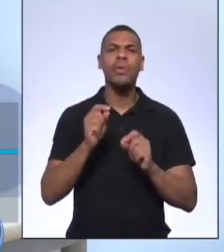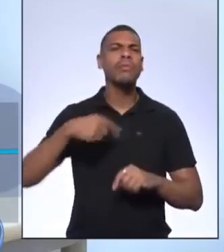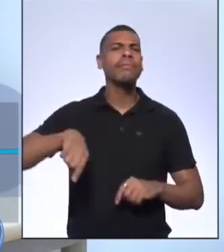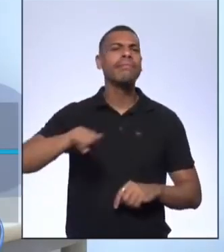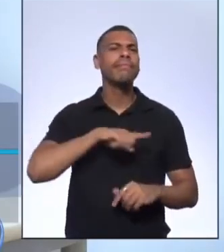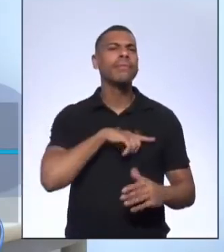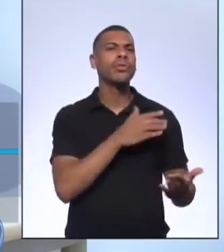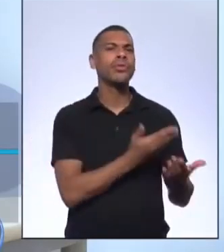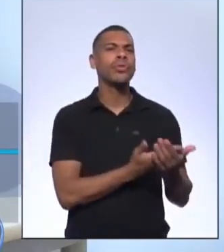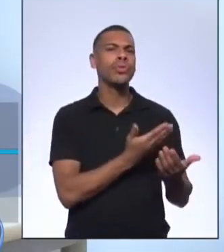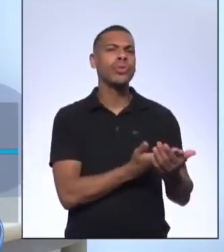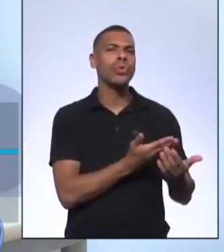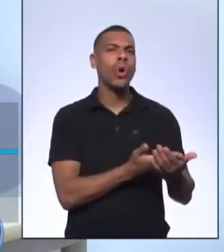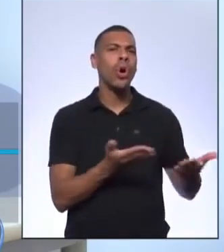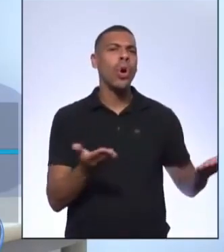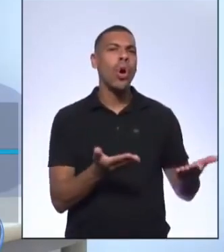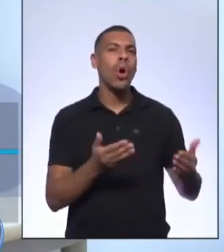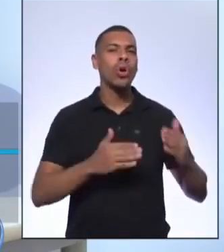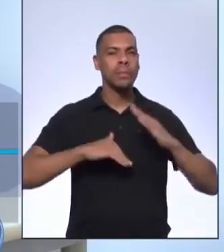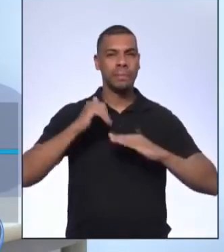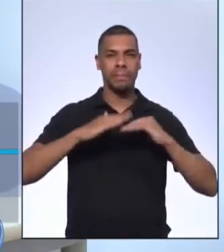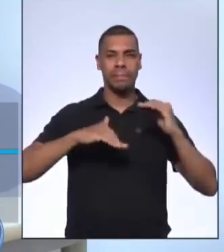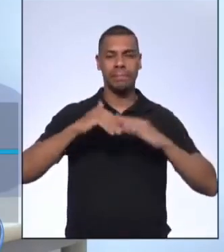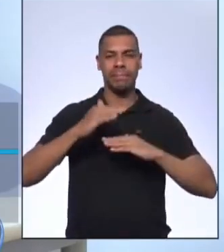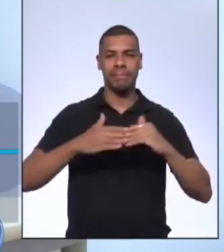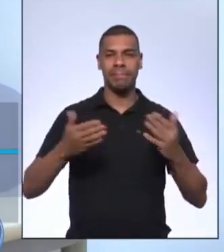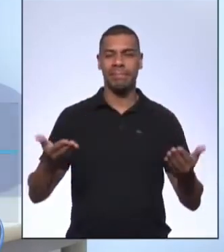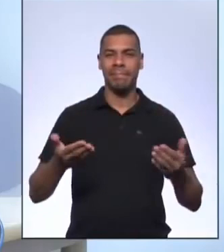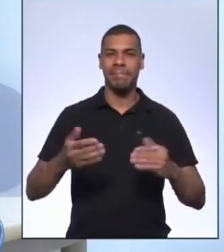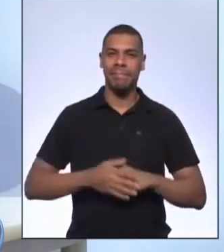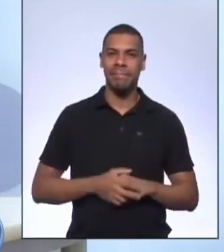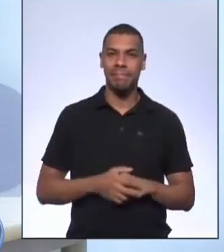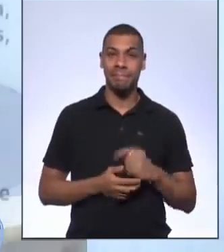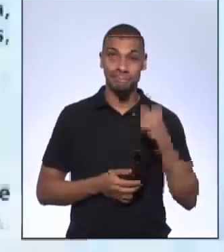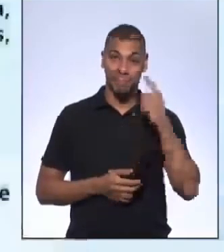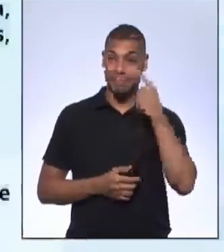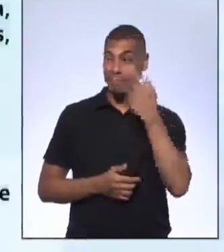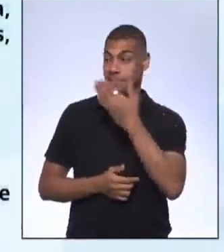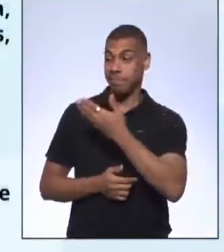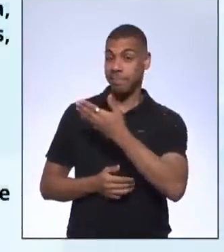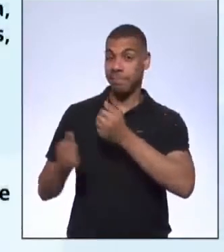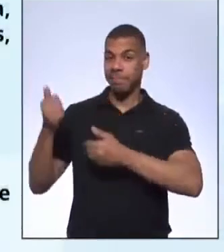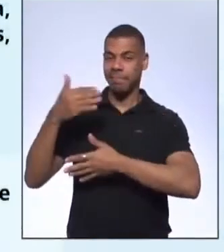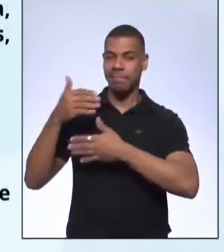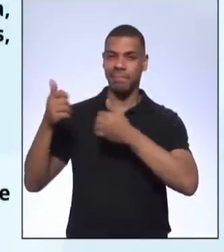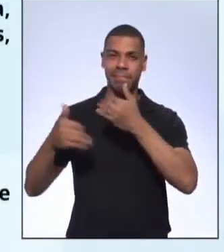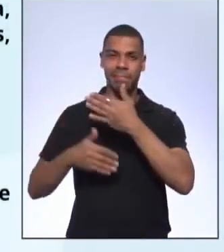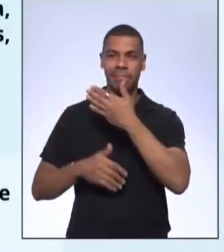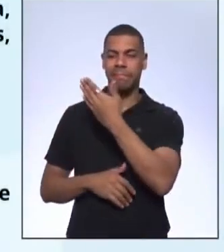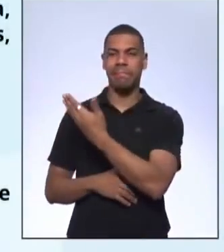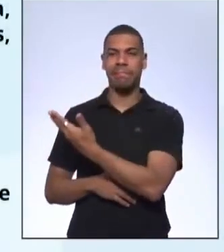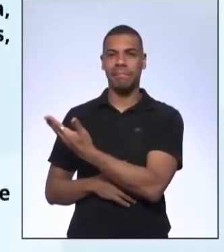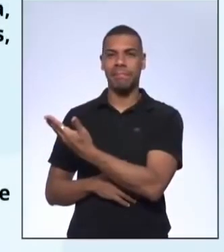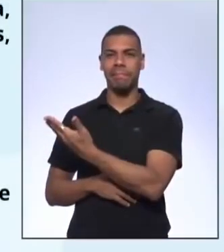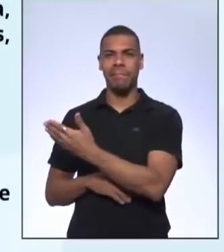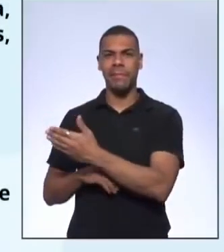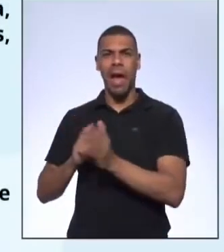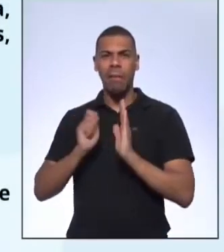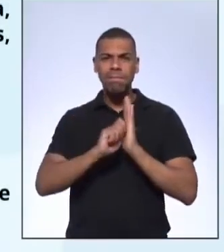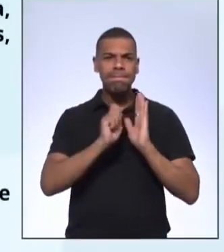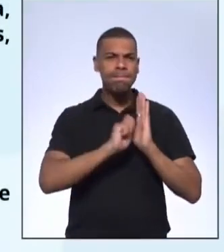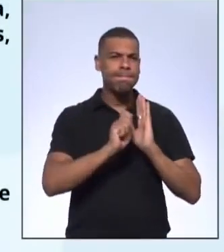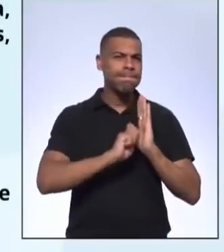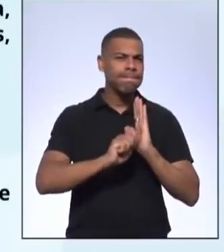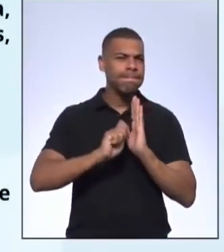vai estudar hoje, qual é a habilidade dessa aula. Então, está na tela para vocês, então faça o print, anote o que